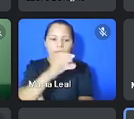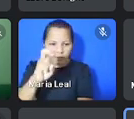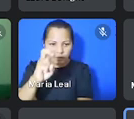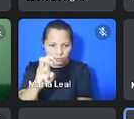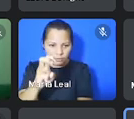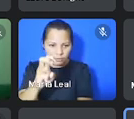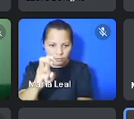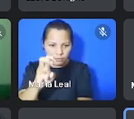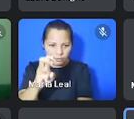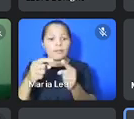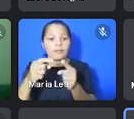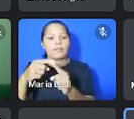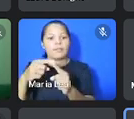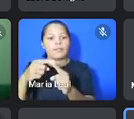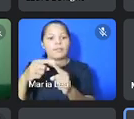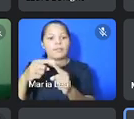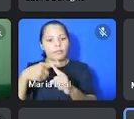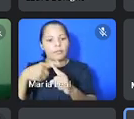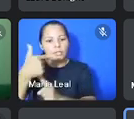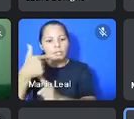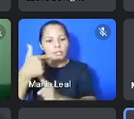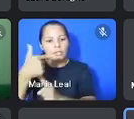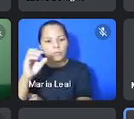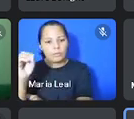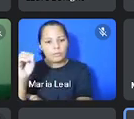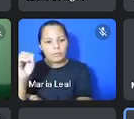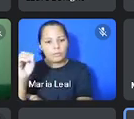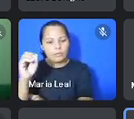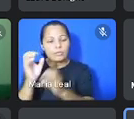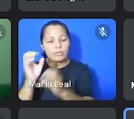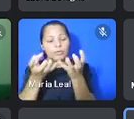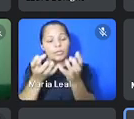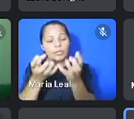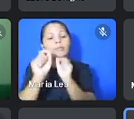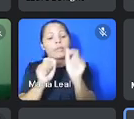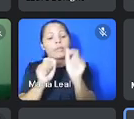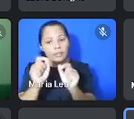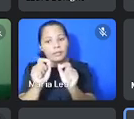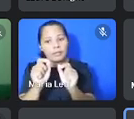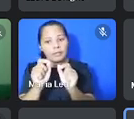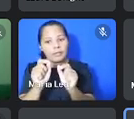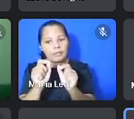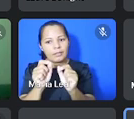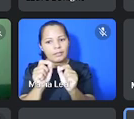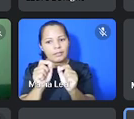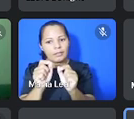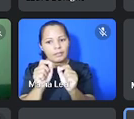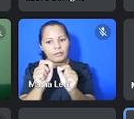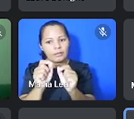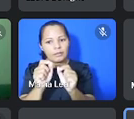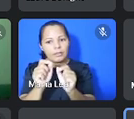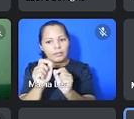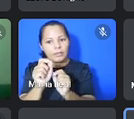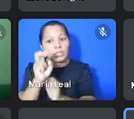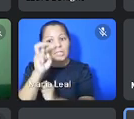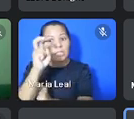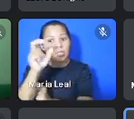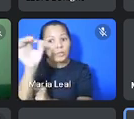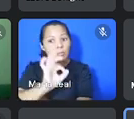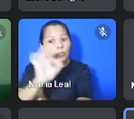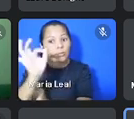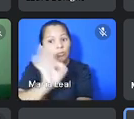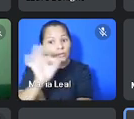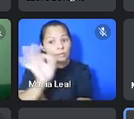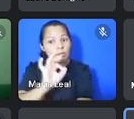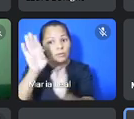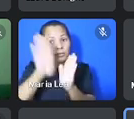0,95 vezes 200, e eu quero de novo aplicar mais 5% de desconto nesse meu